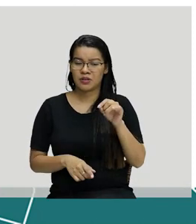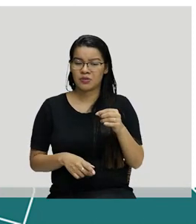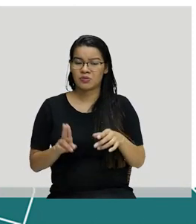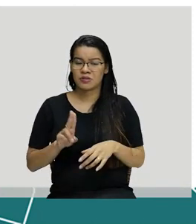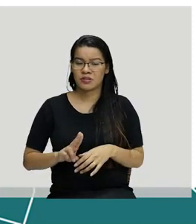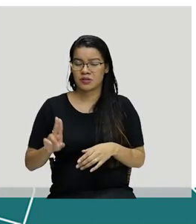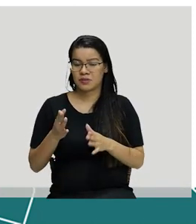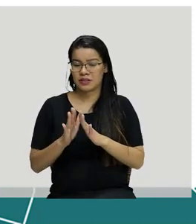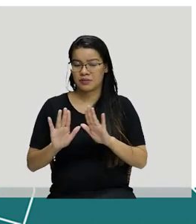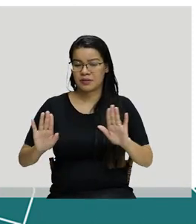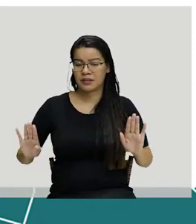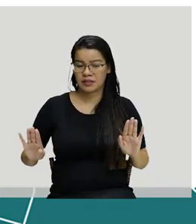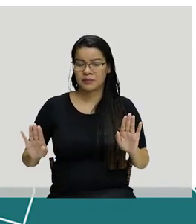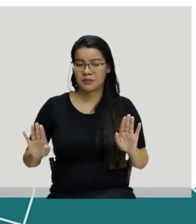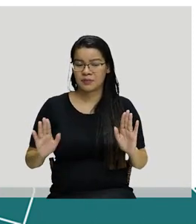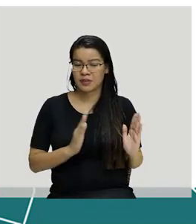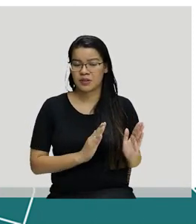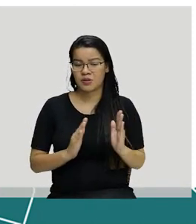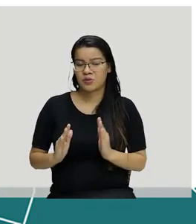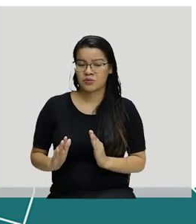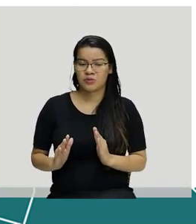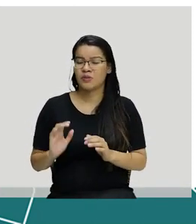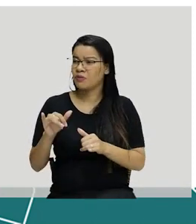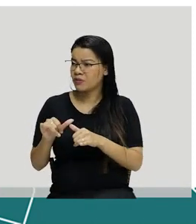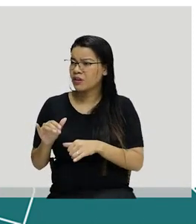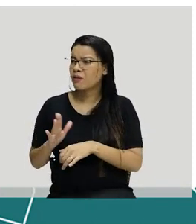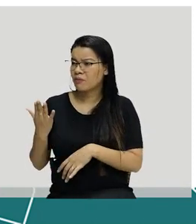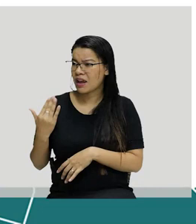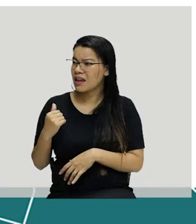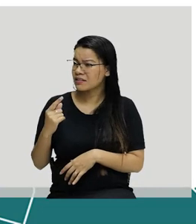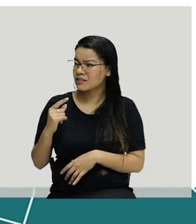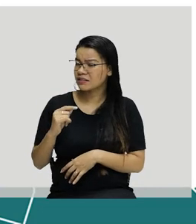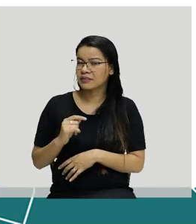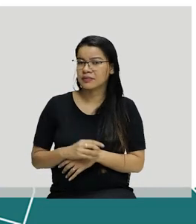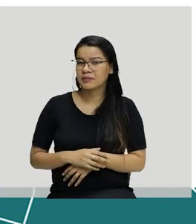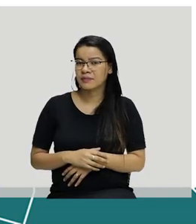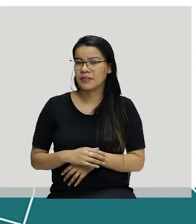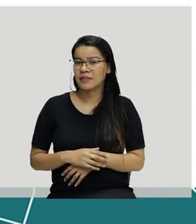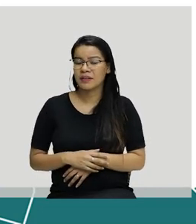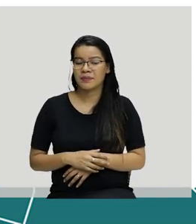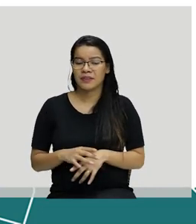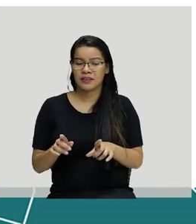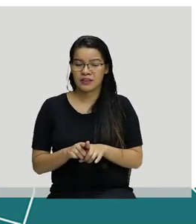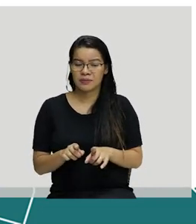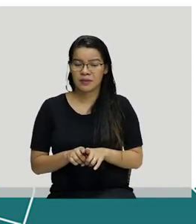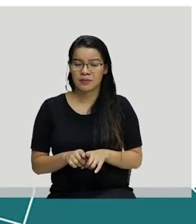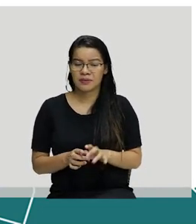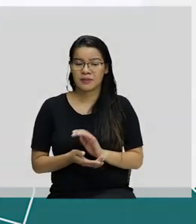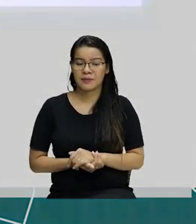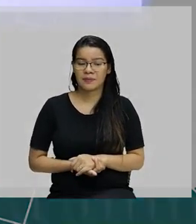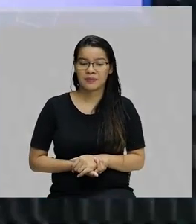tempo ainda é cedo serve para abreviar palavras Avenida vossa excelência